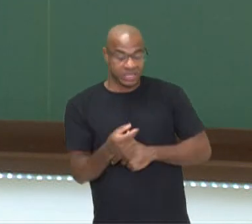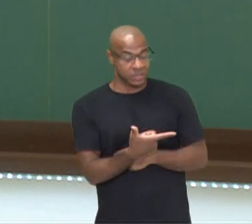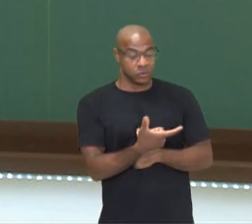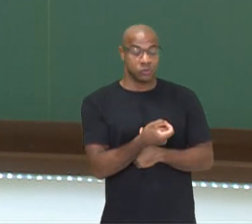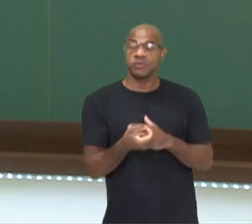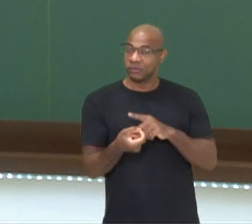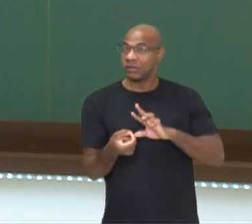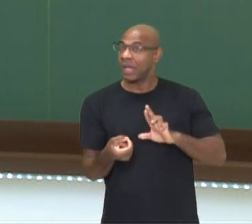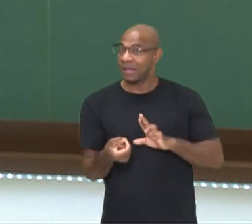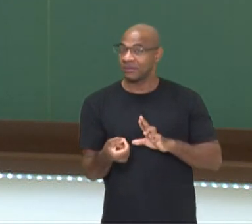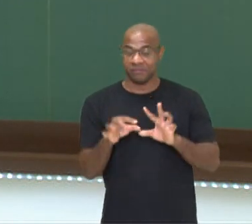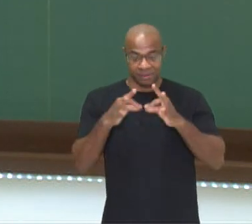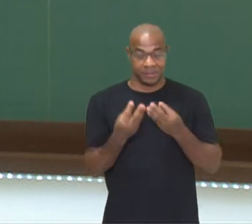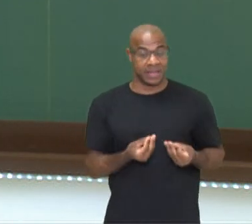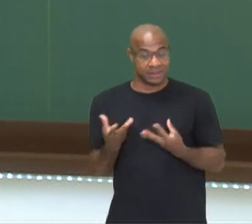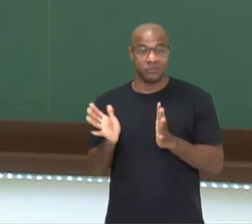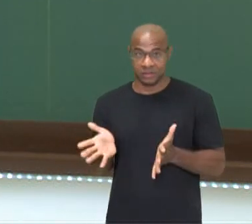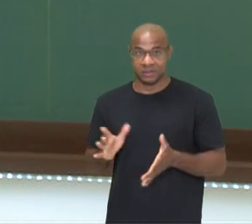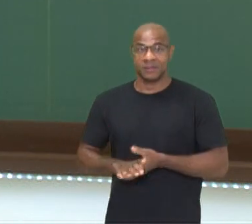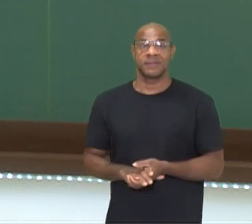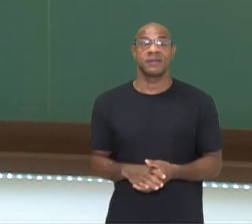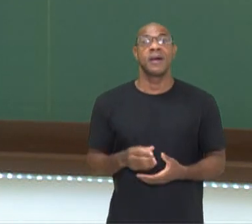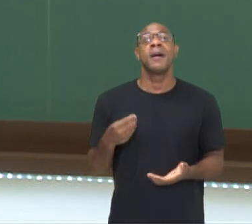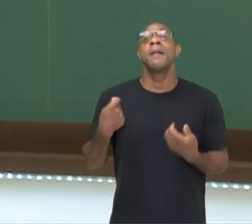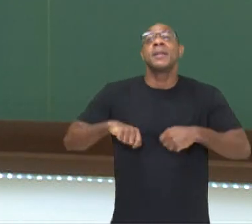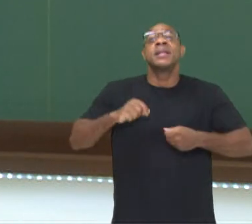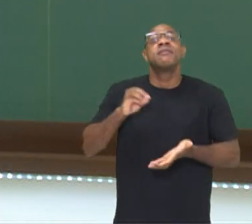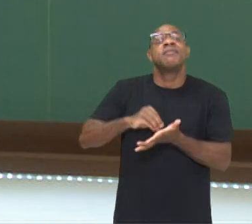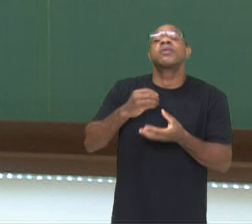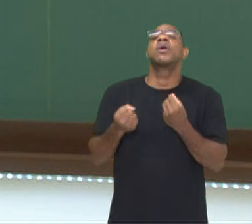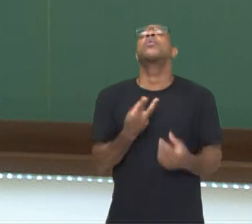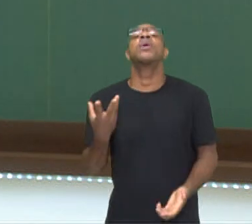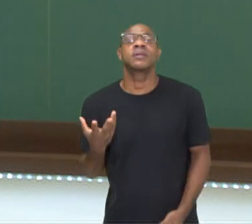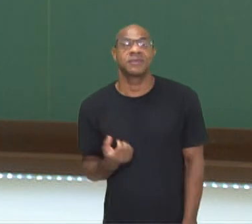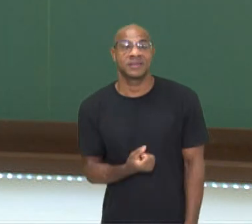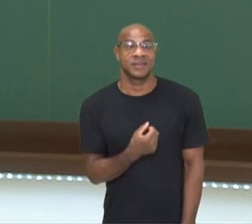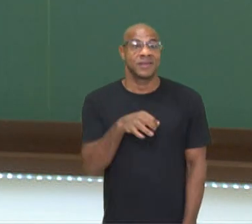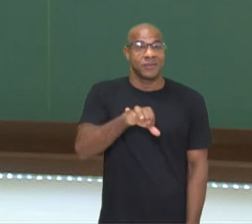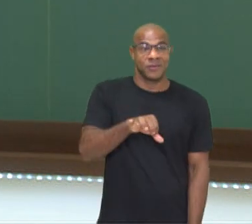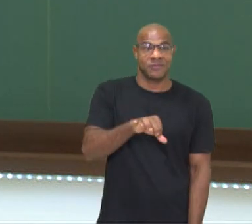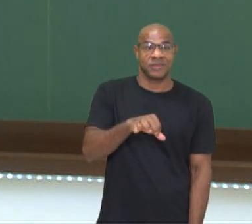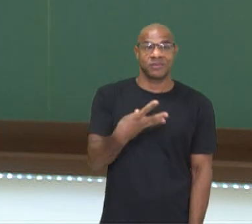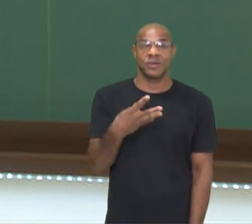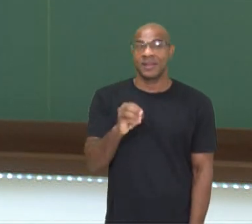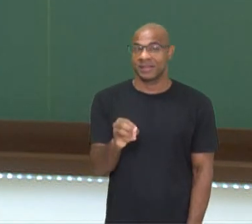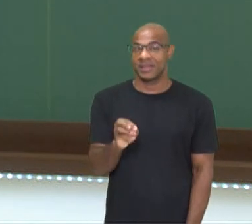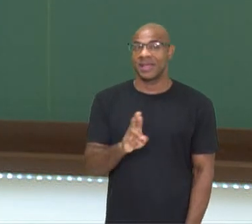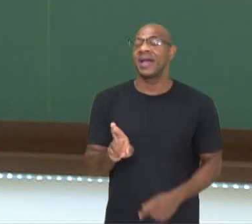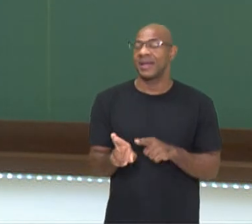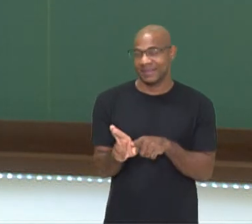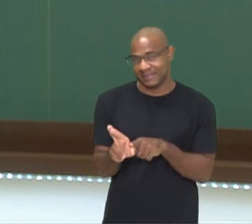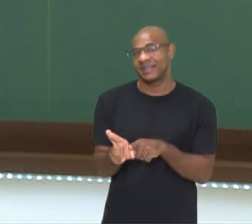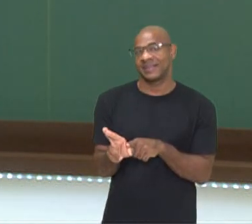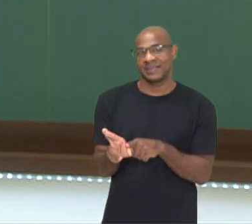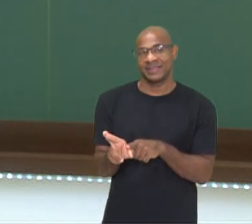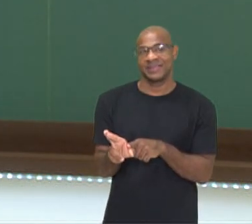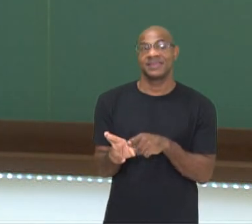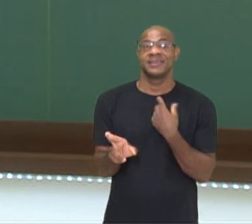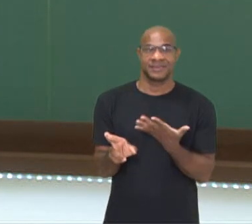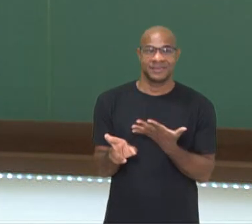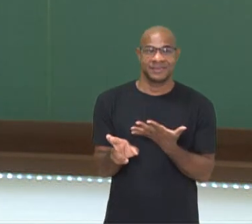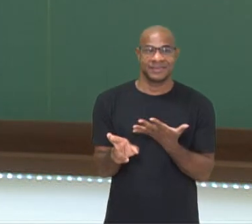de quanto? Ela vai precisar de R$940 em 6 meses. Precisa descobrir um jeito de conseguir